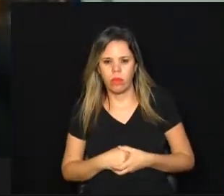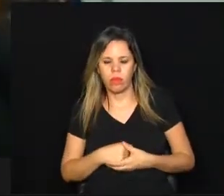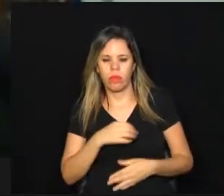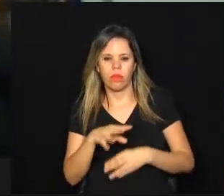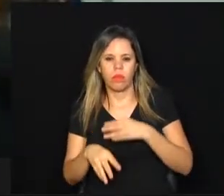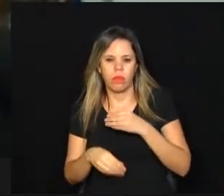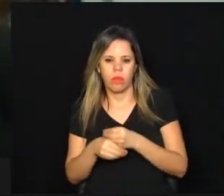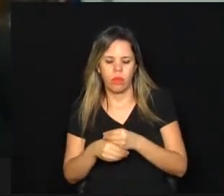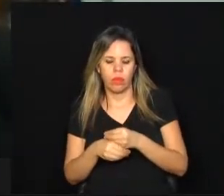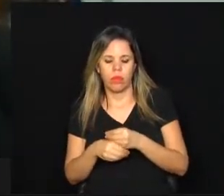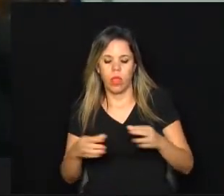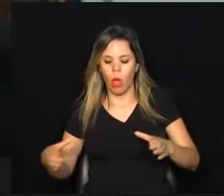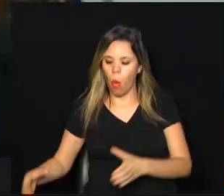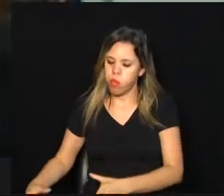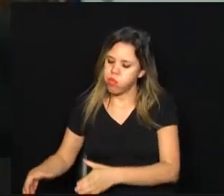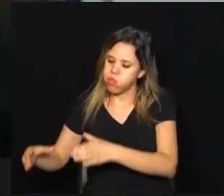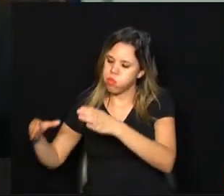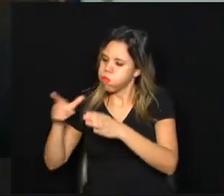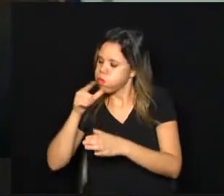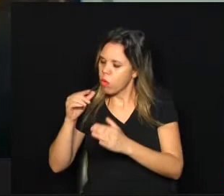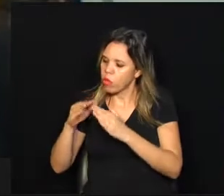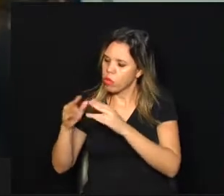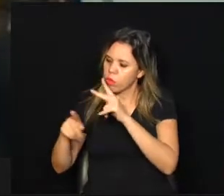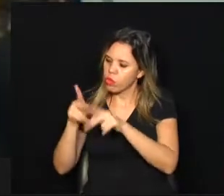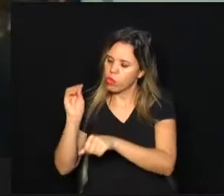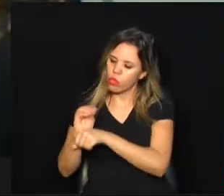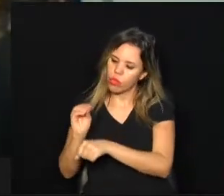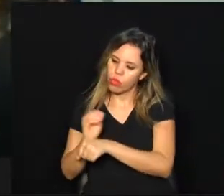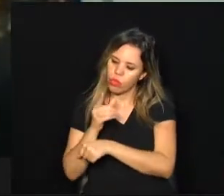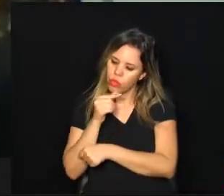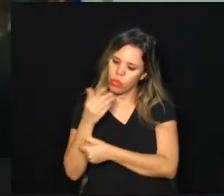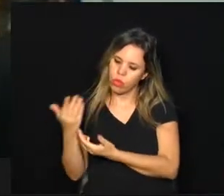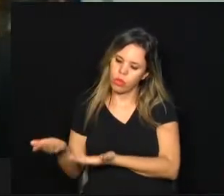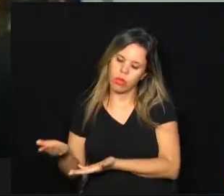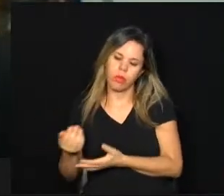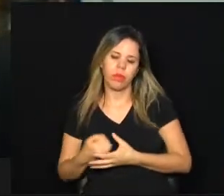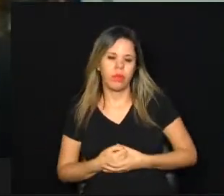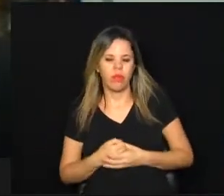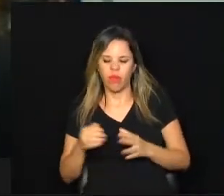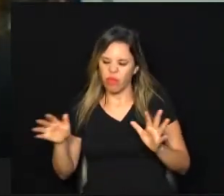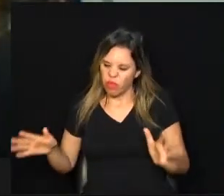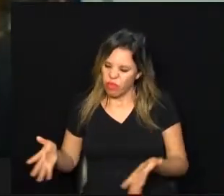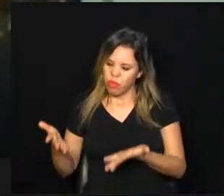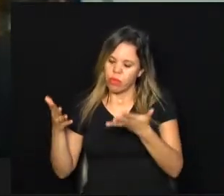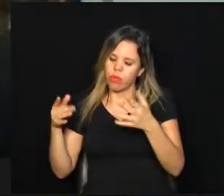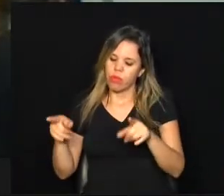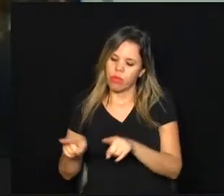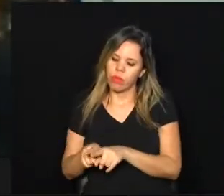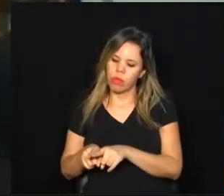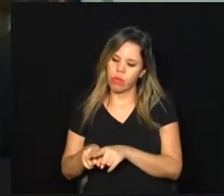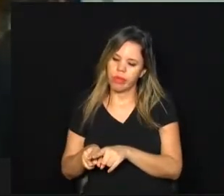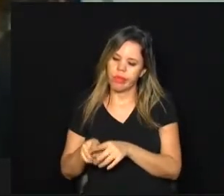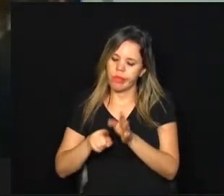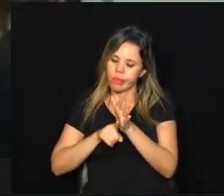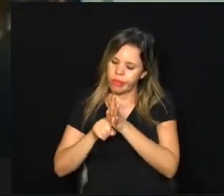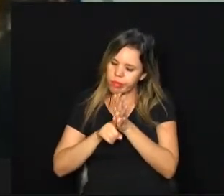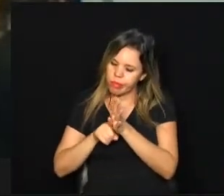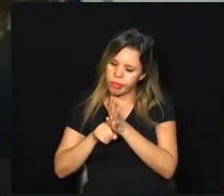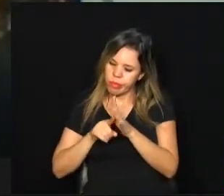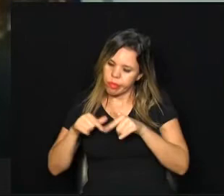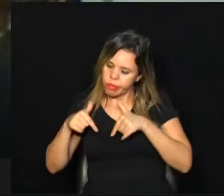de cisternas nas residências para a preservação de água, incentivos, até fiscais, para